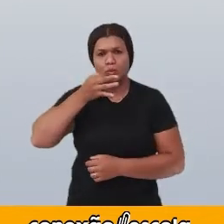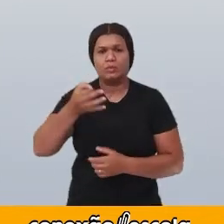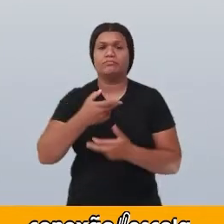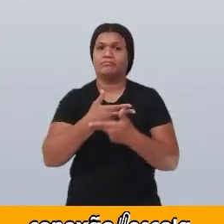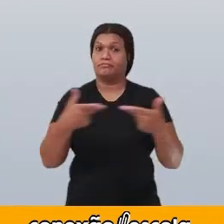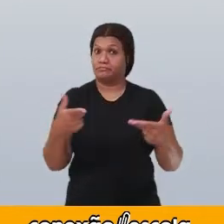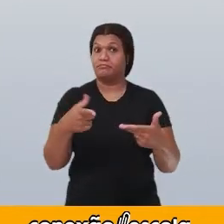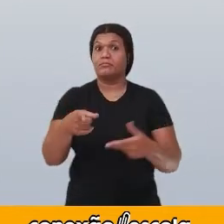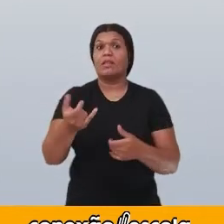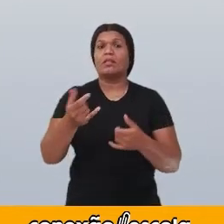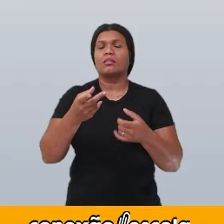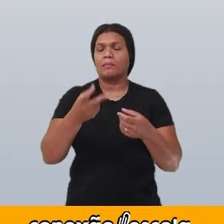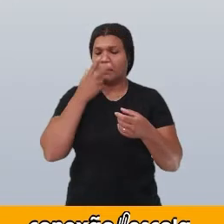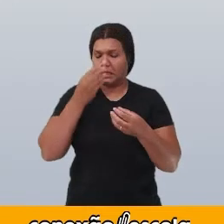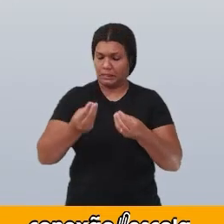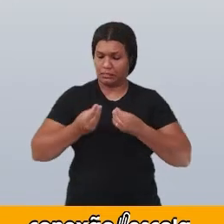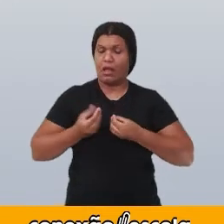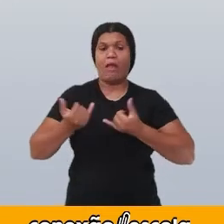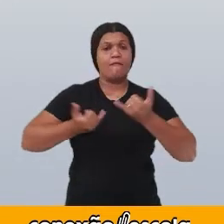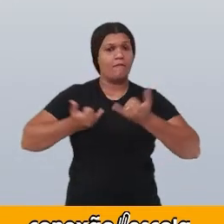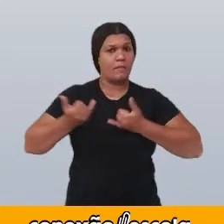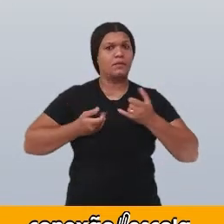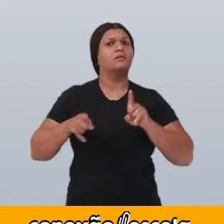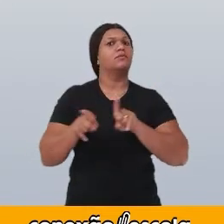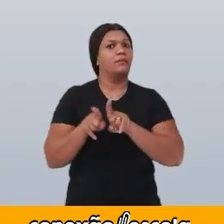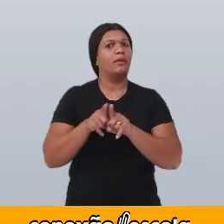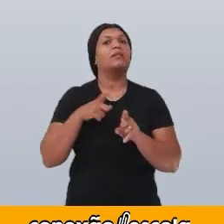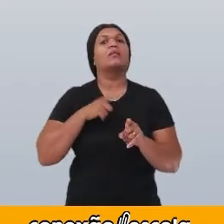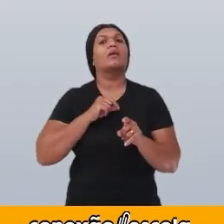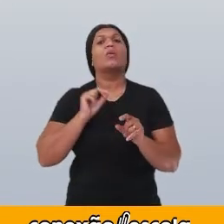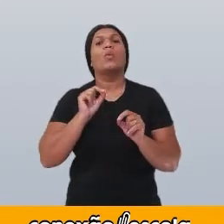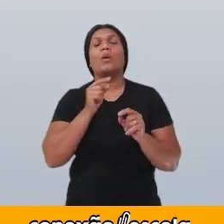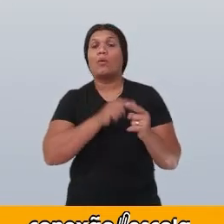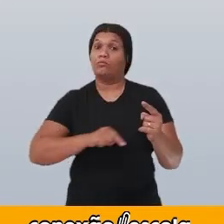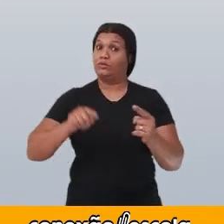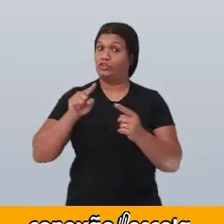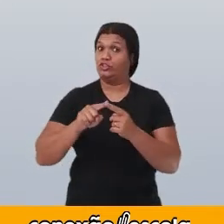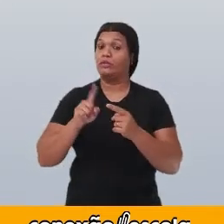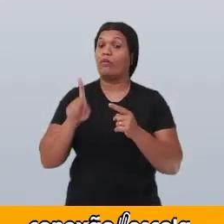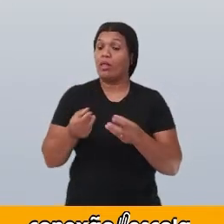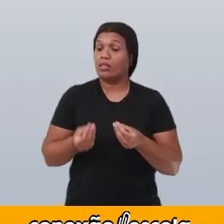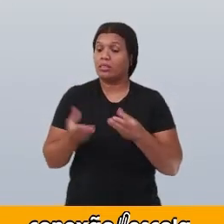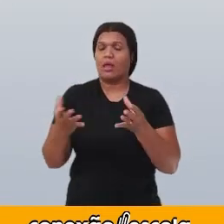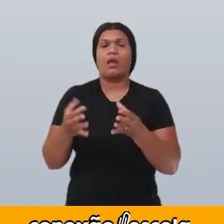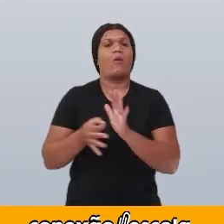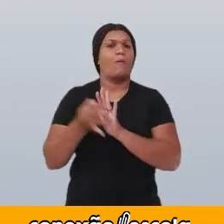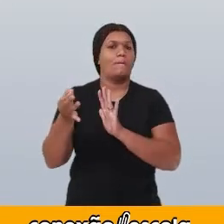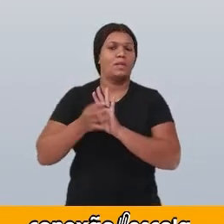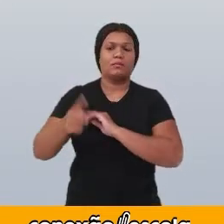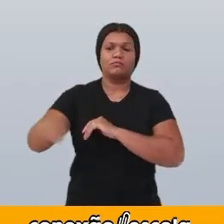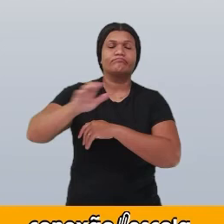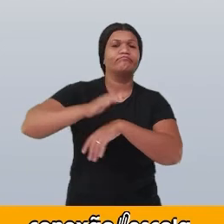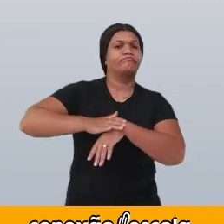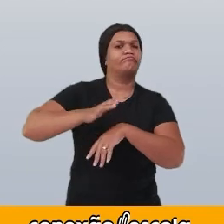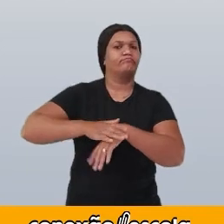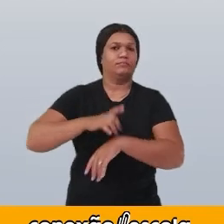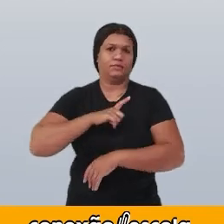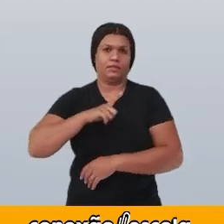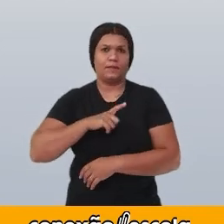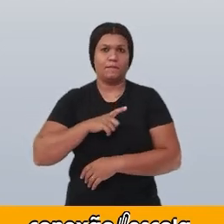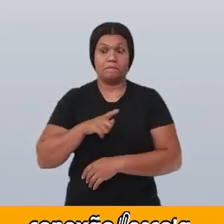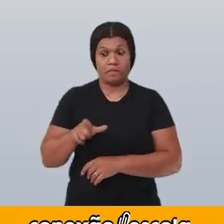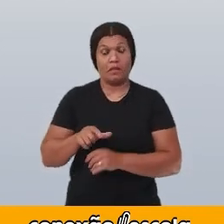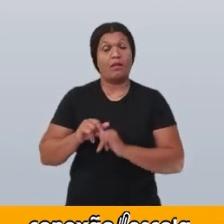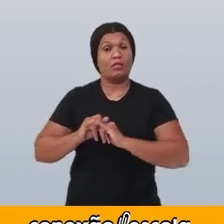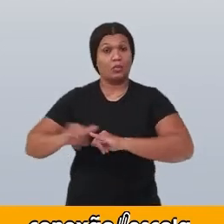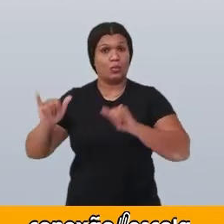ela tem a função de formar a opinião do leitor. Diferente da notícia, que tem apenas a